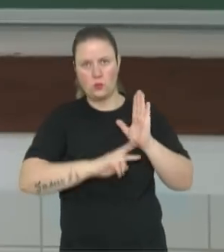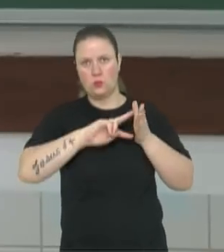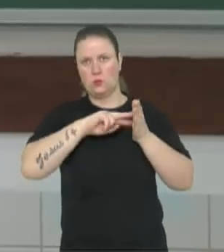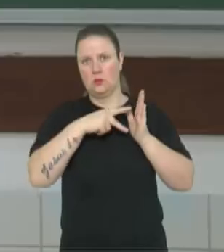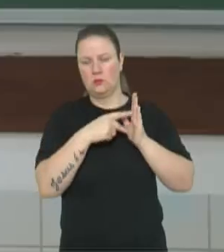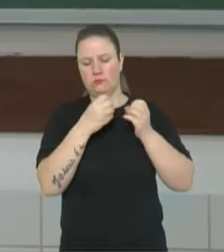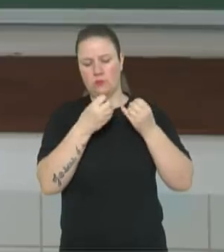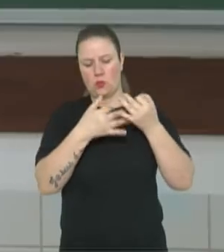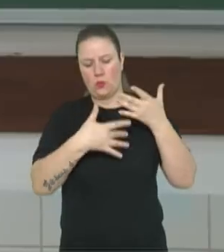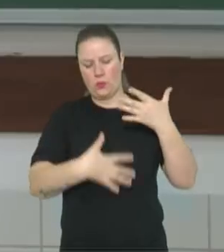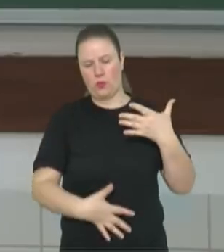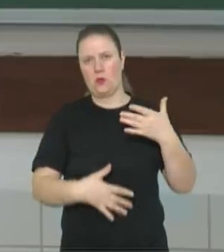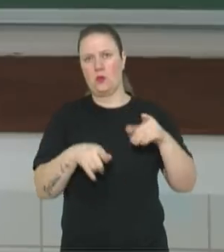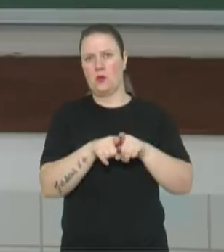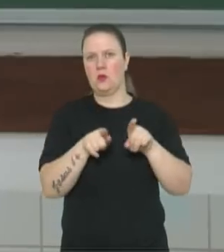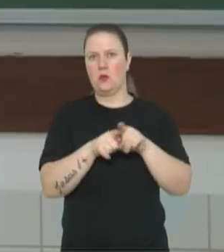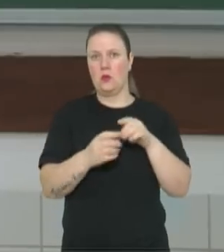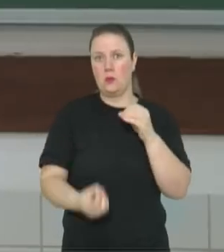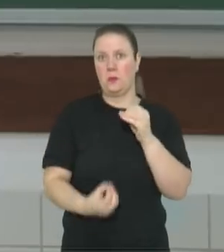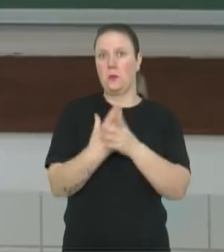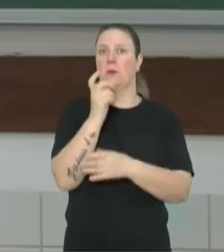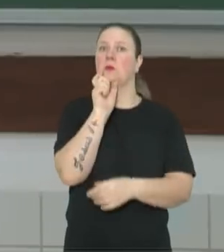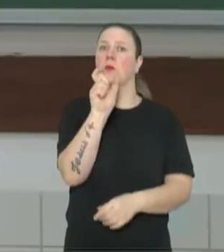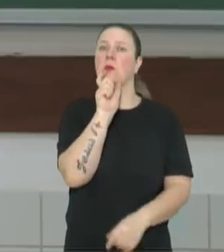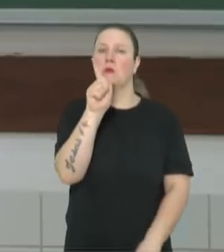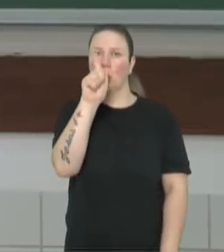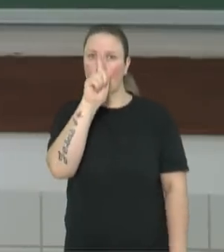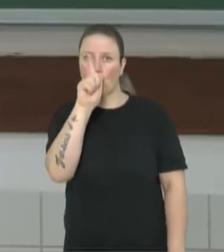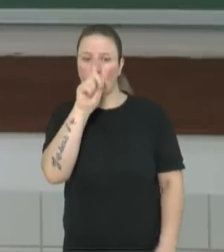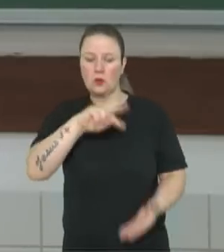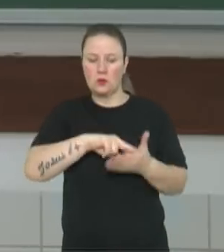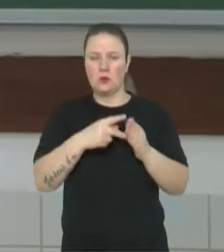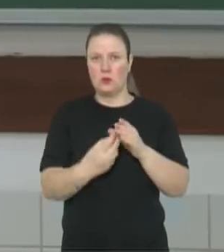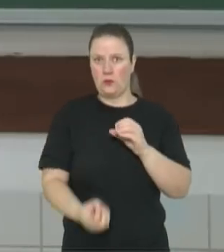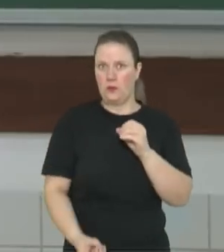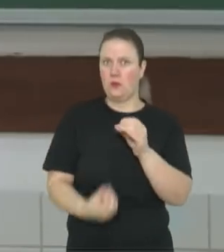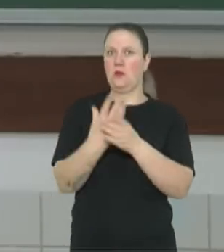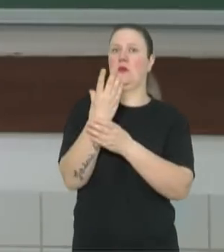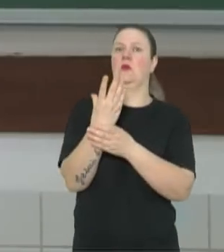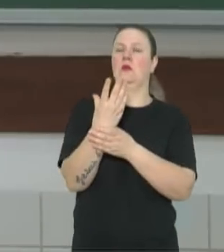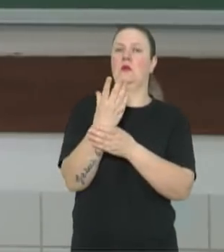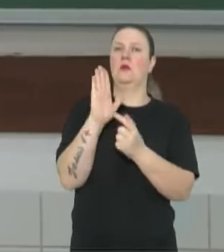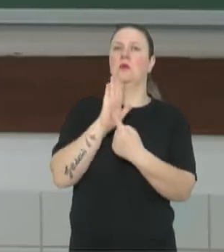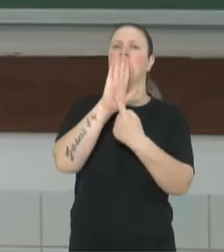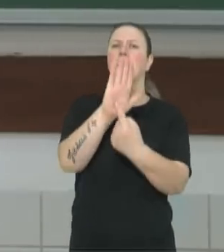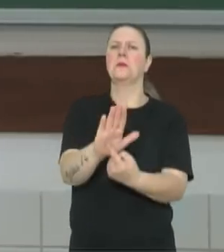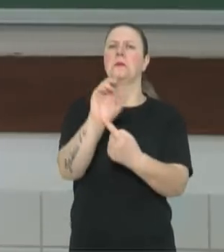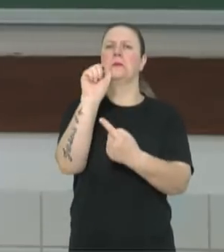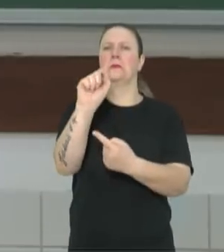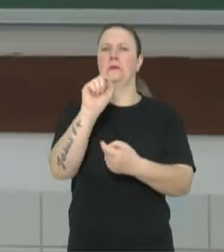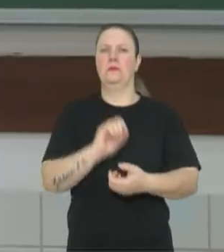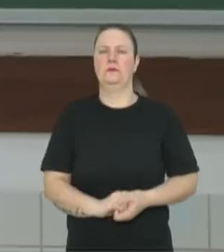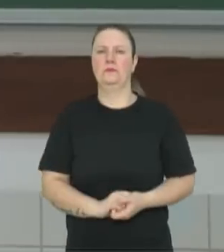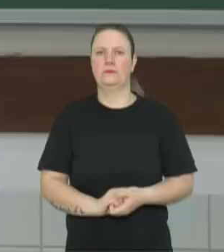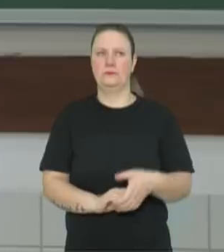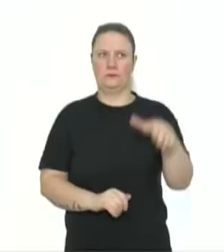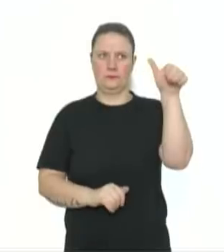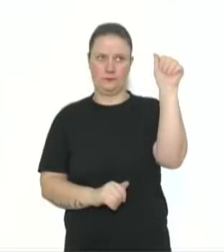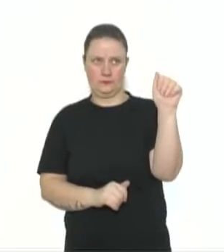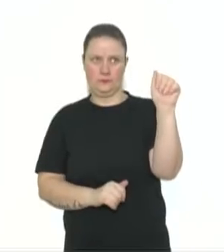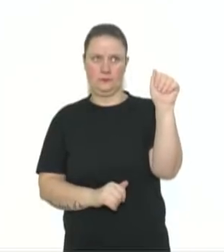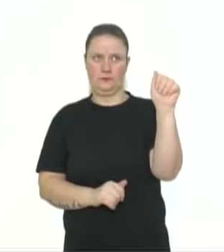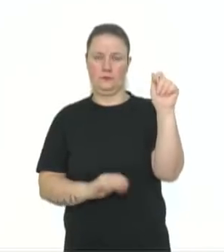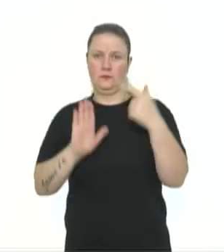Vocês viram que é a palavra que vem de origem grega, que significa criar, que demonstra o quê? Letra A.